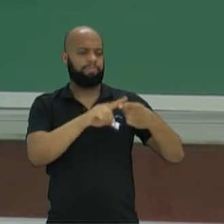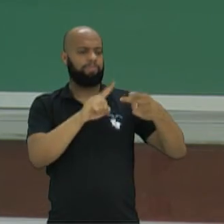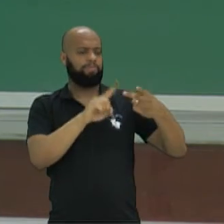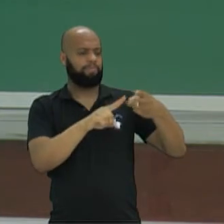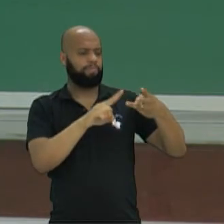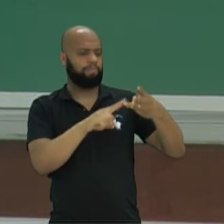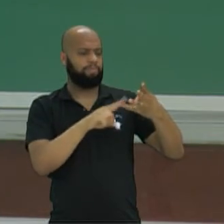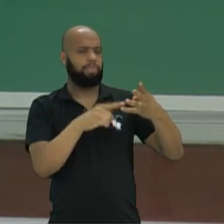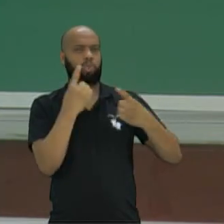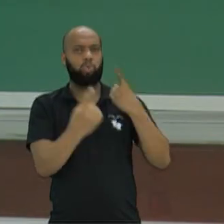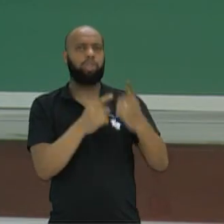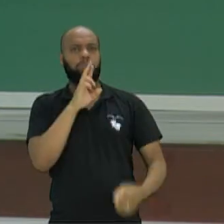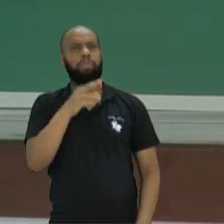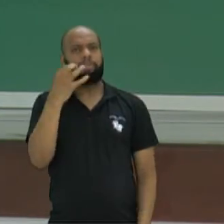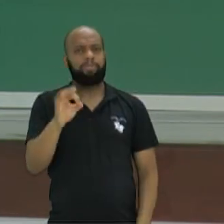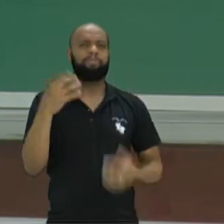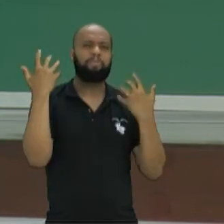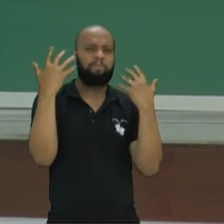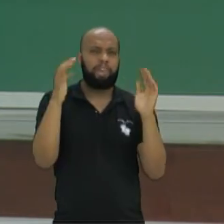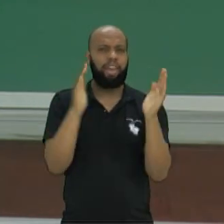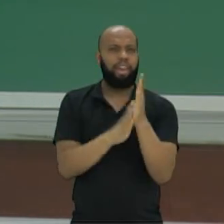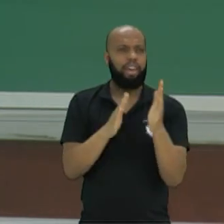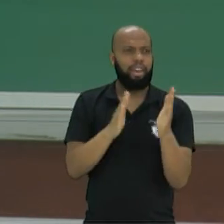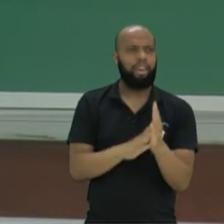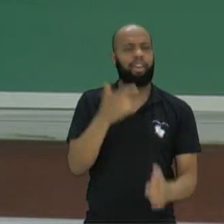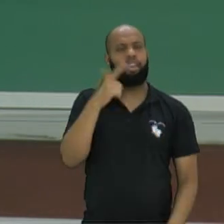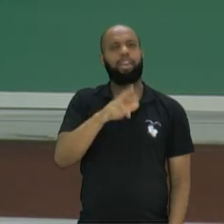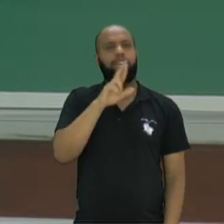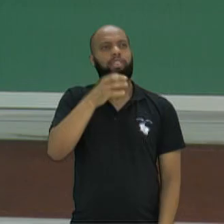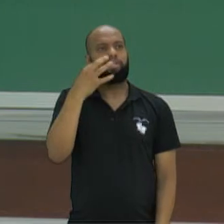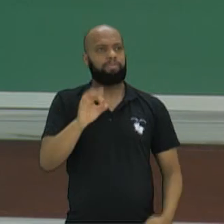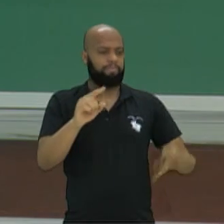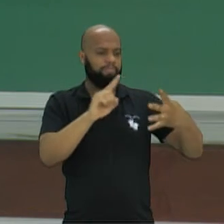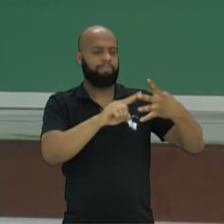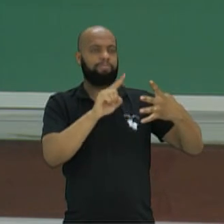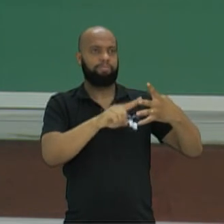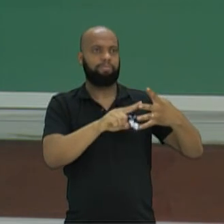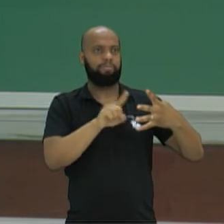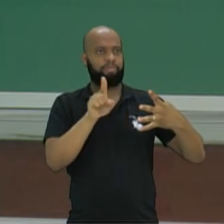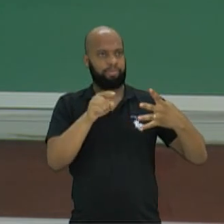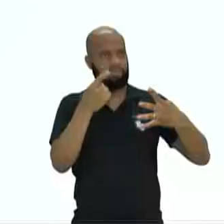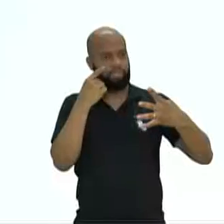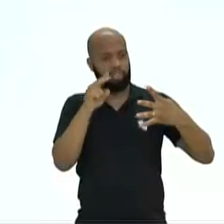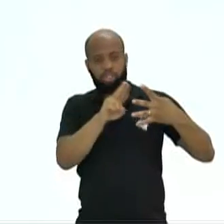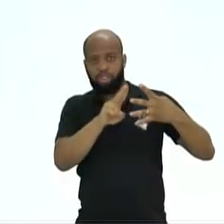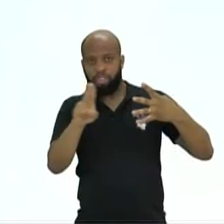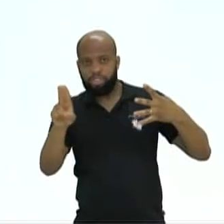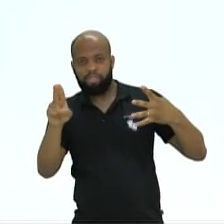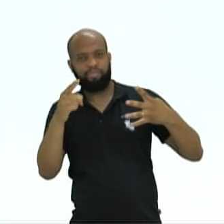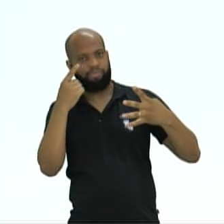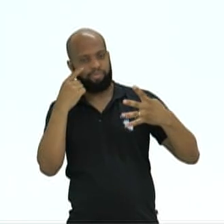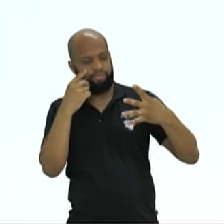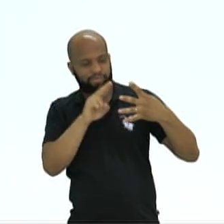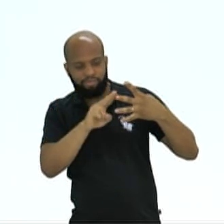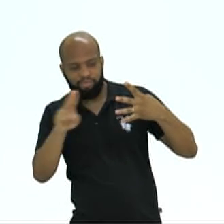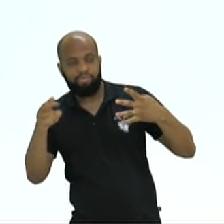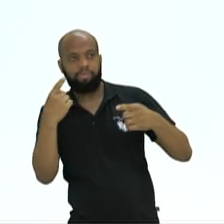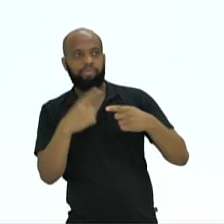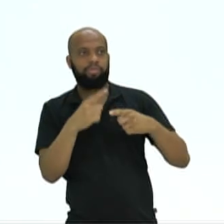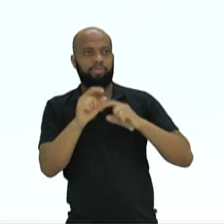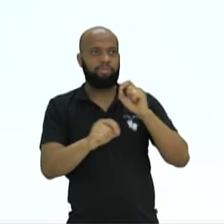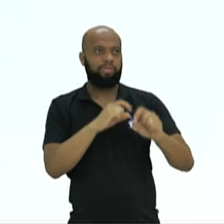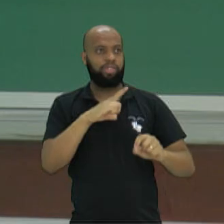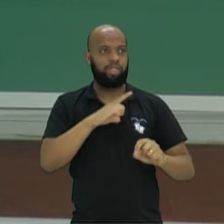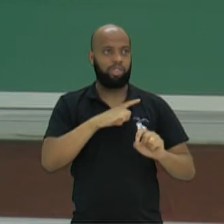C ou D? Muito bem, acertaram, galerinha do sétimo ano. É a Companhia das Índias Ocidentais, porque os Corsários Unidos